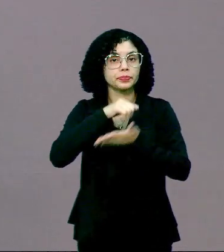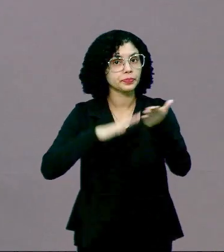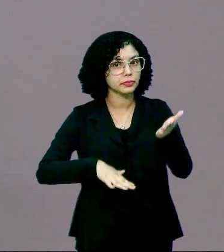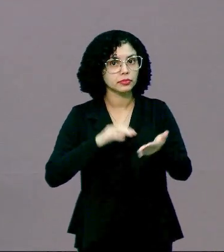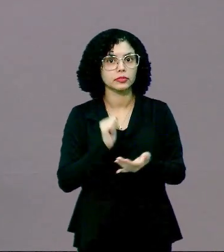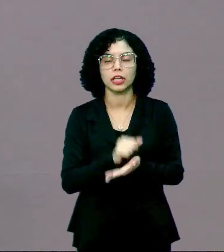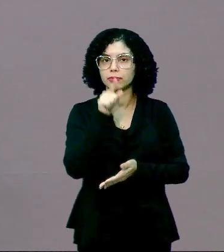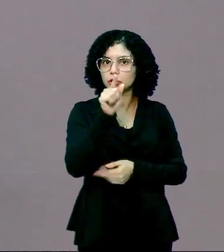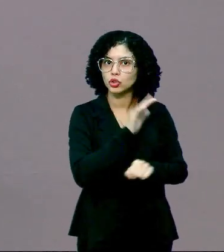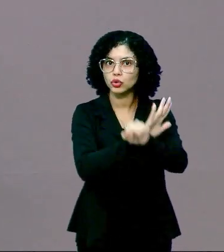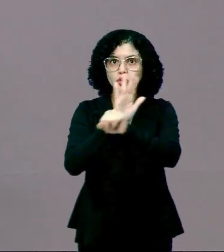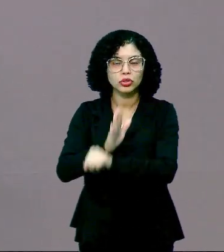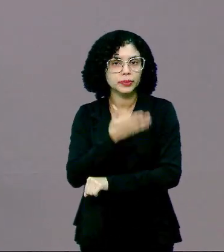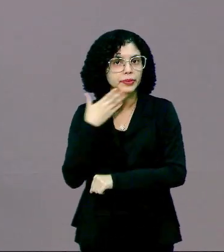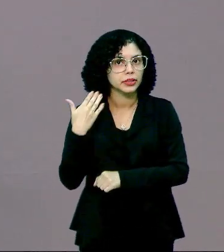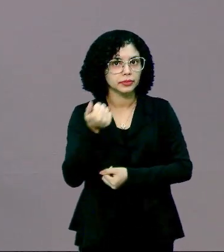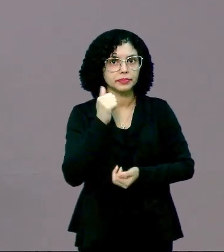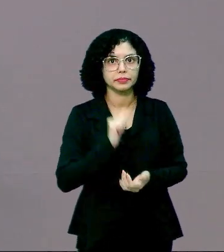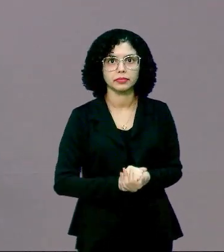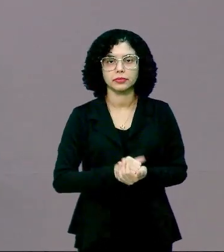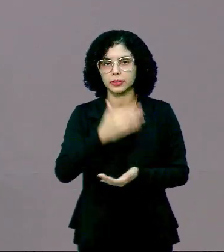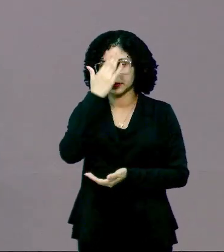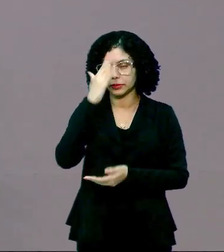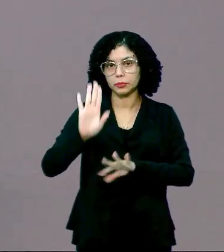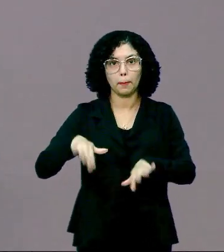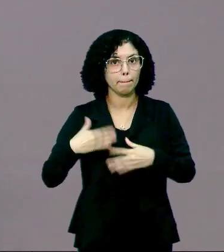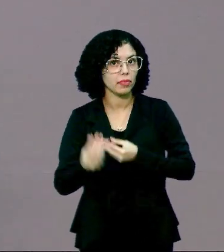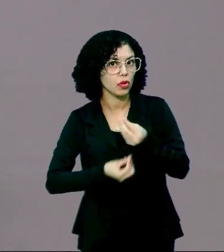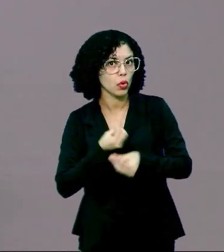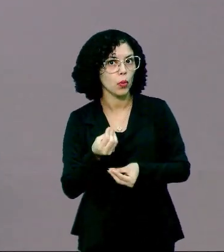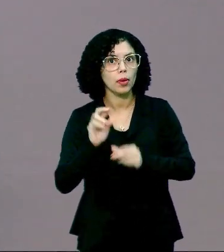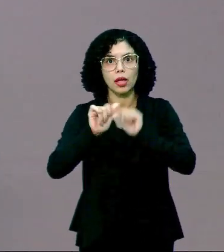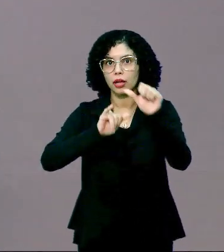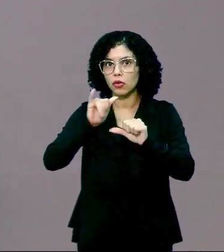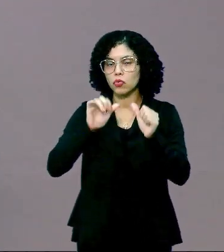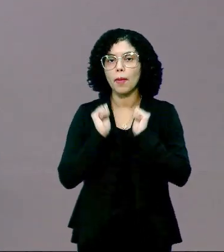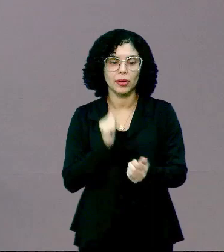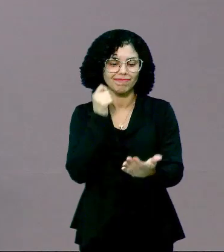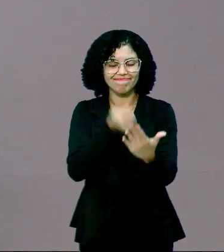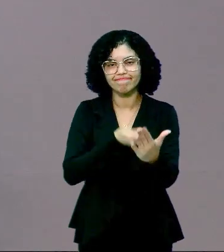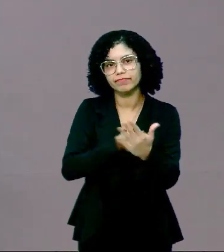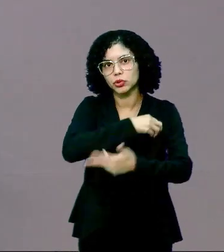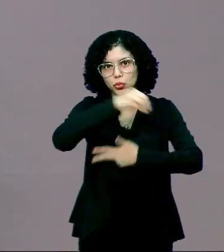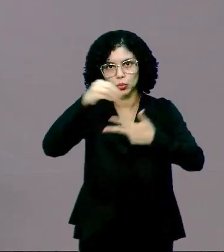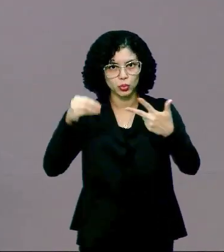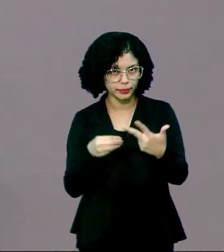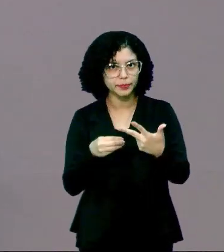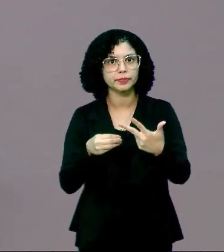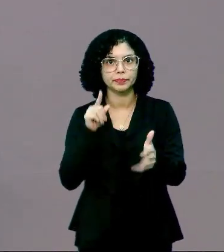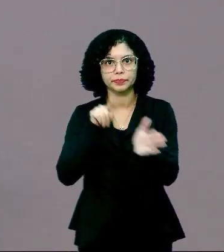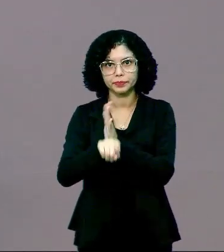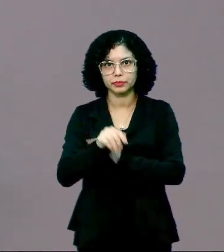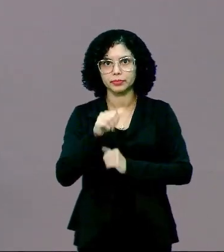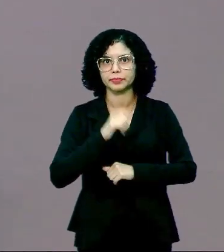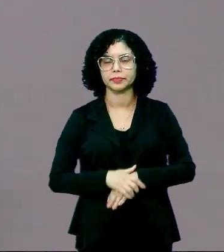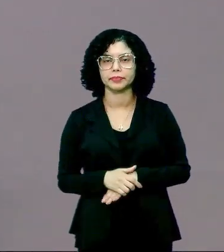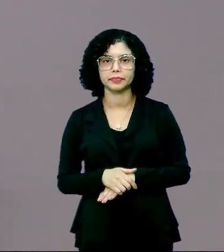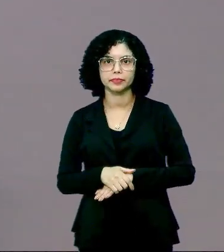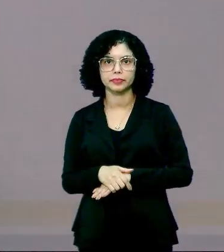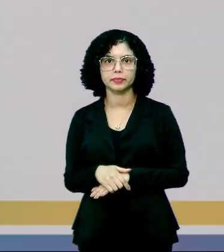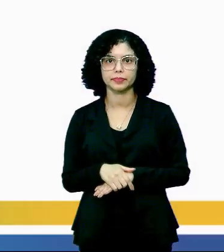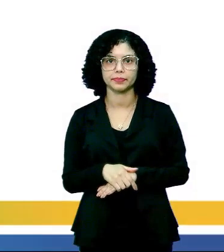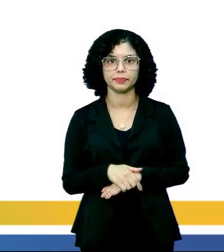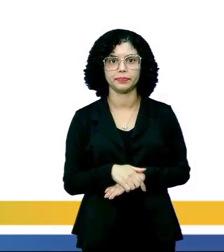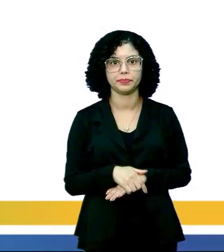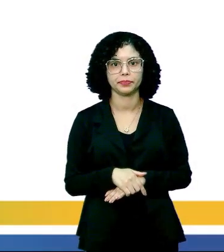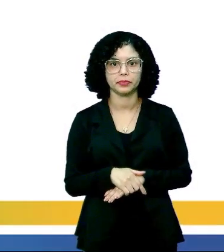exercícios para te ajudar a entender mais e compreender como que a radioatividade ela pode ser cobrada lá em uma questão do Enem. Então vamos lá, olha